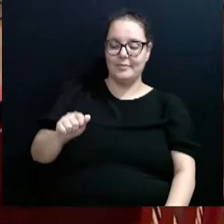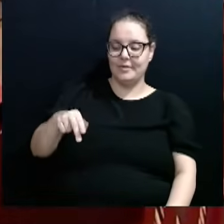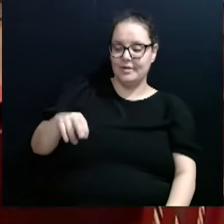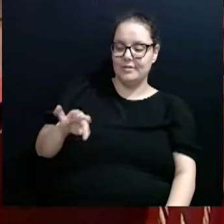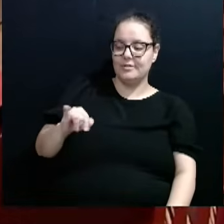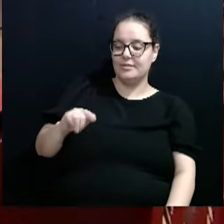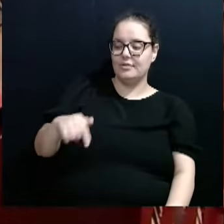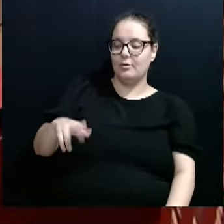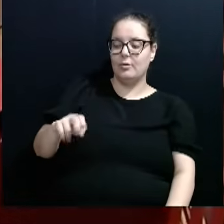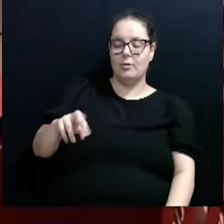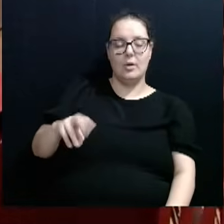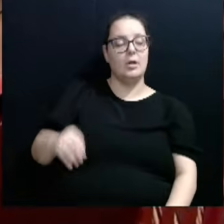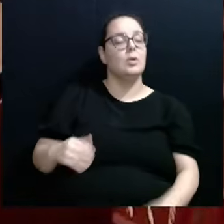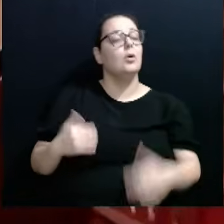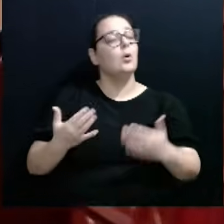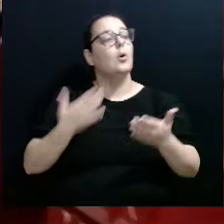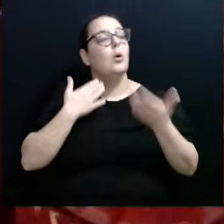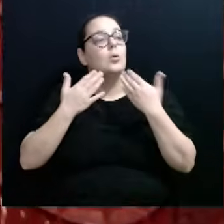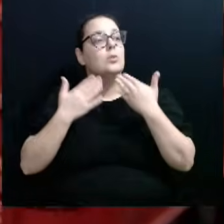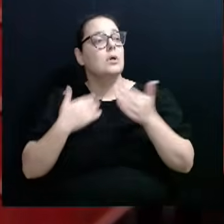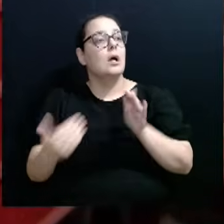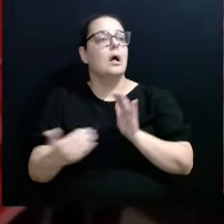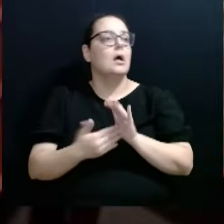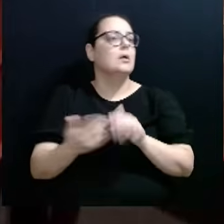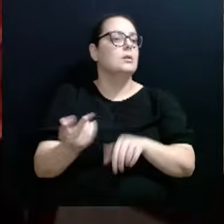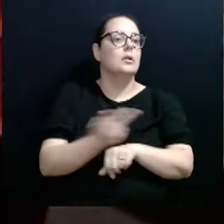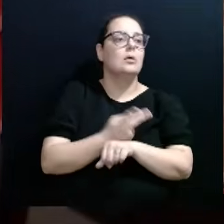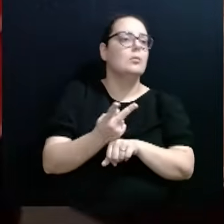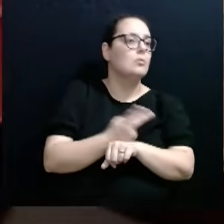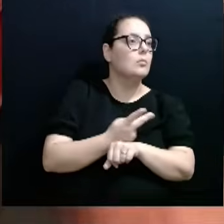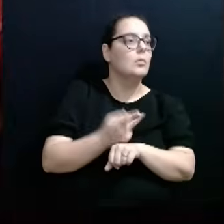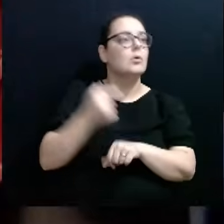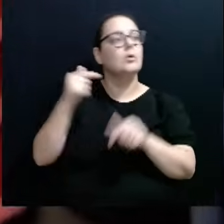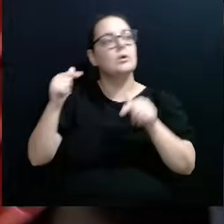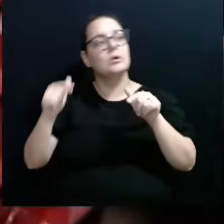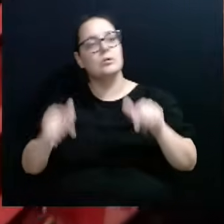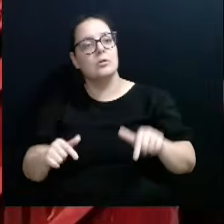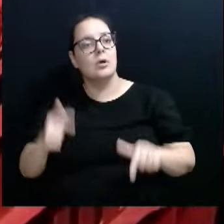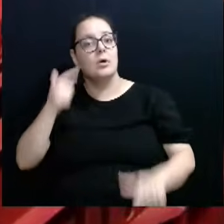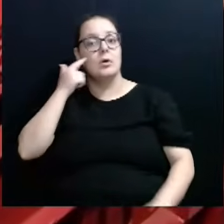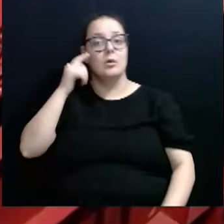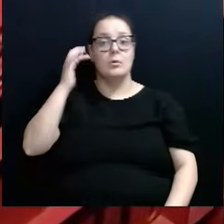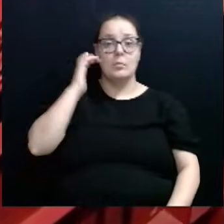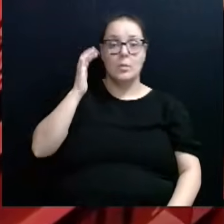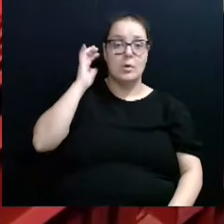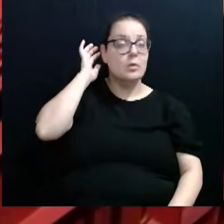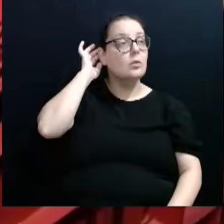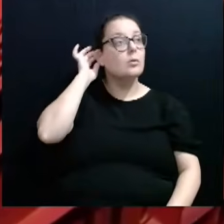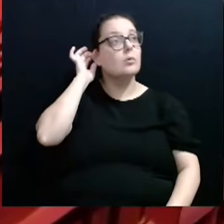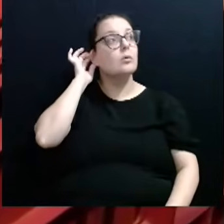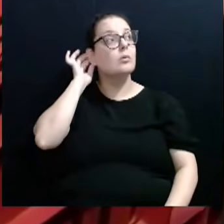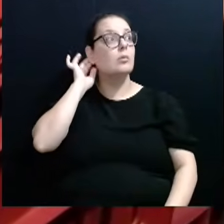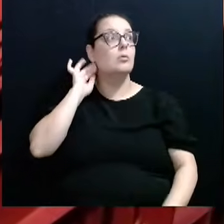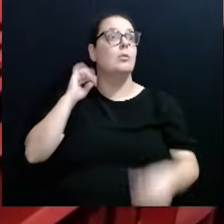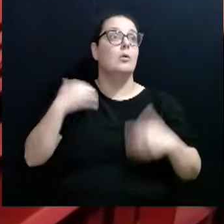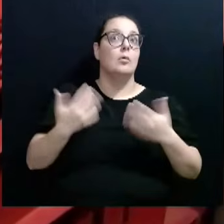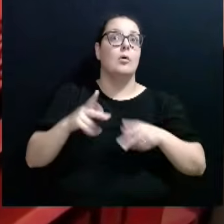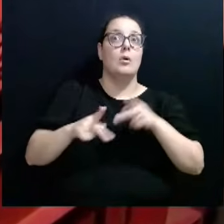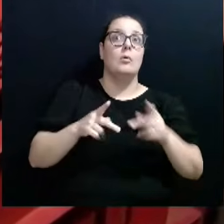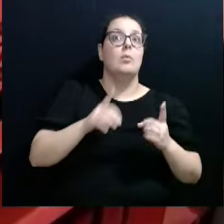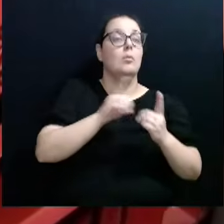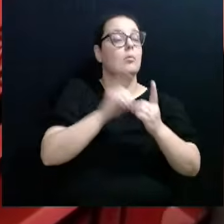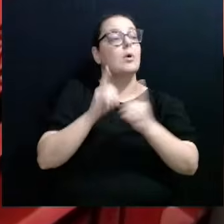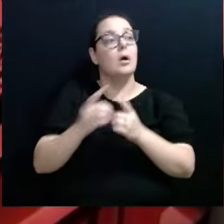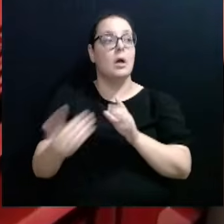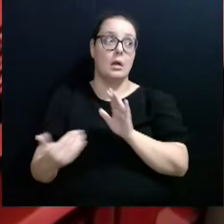conversa vocês tiveram, até para procurar esse ponto, para pensar em que público vocês iam atender? Até porque, gente,